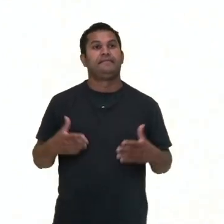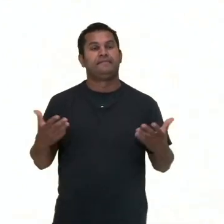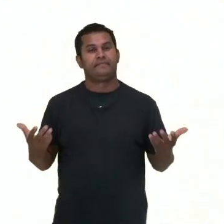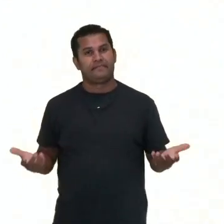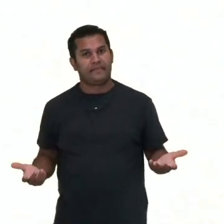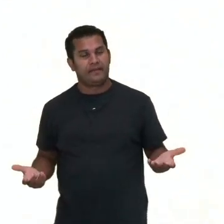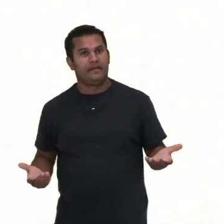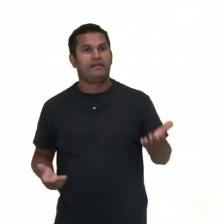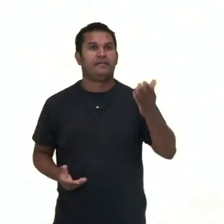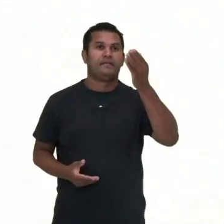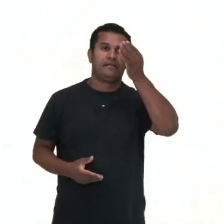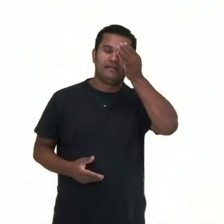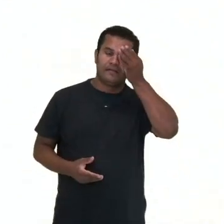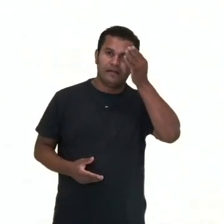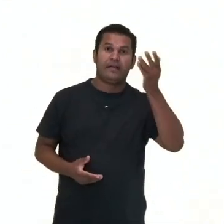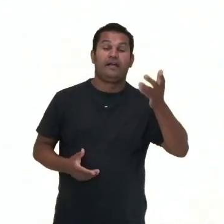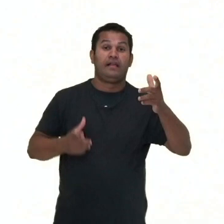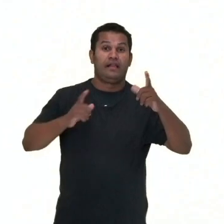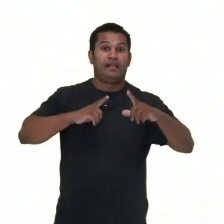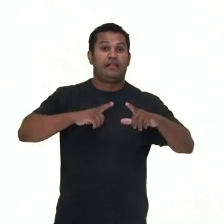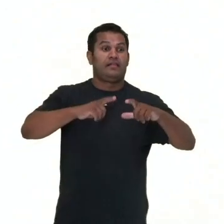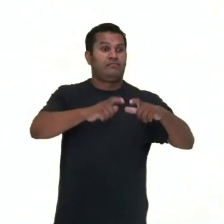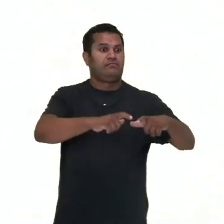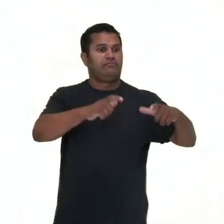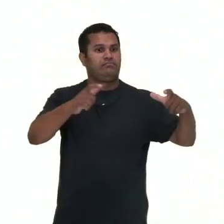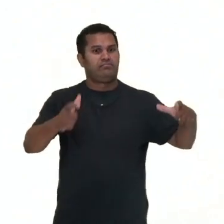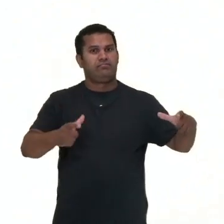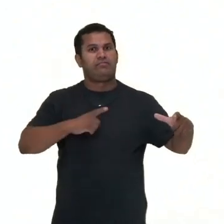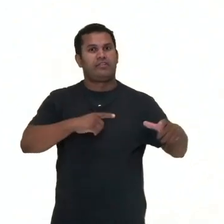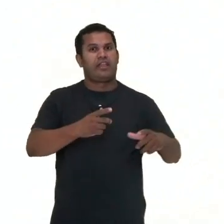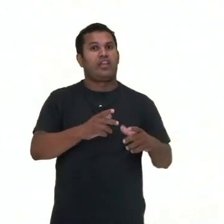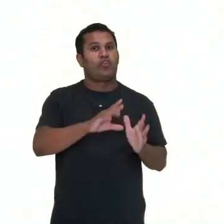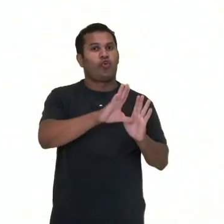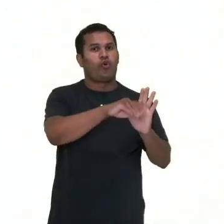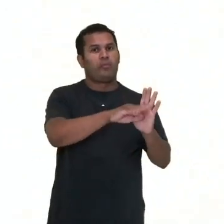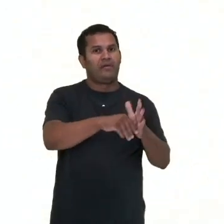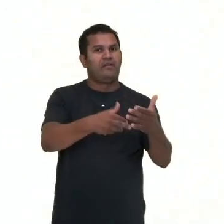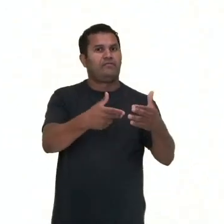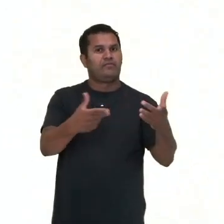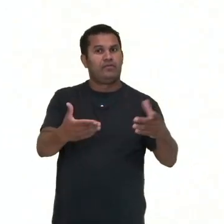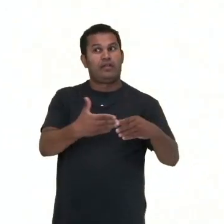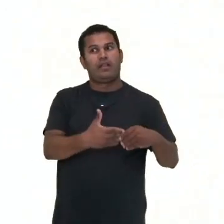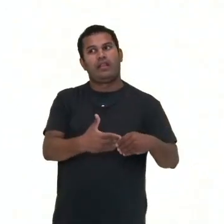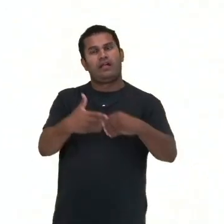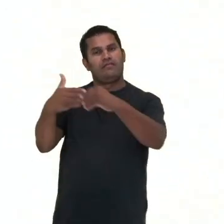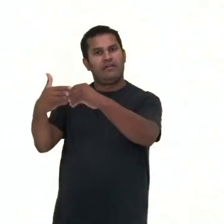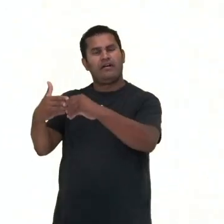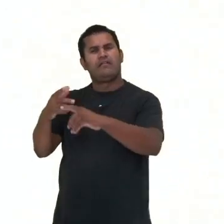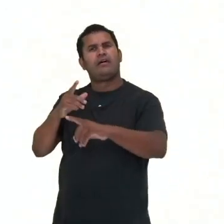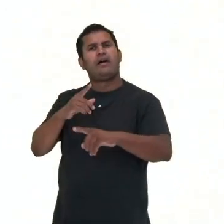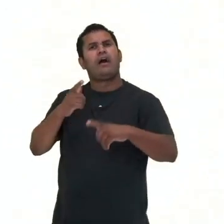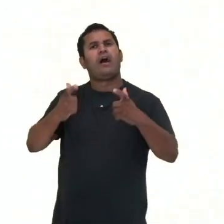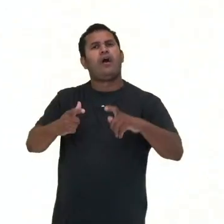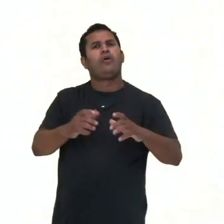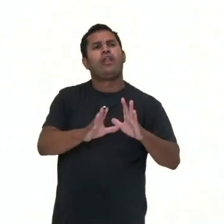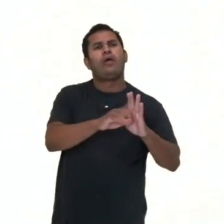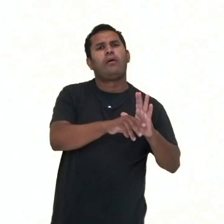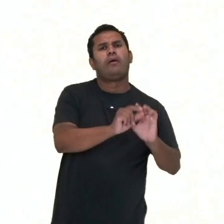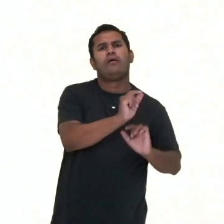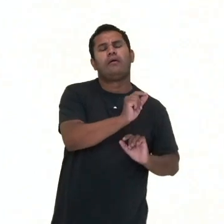à pirataria era o Mar do Caribe e os principais alvos eram as embarcações espanholas que, como eu